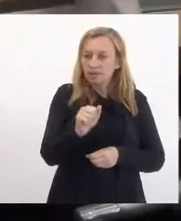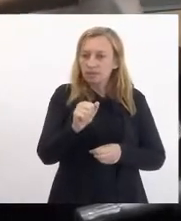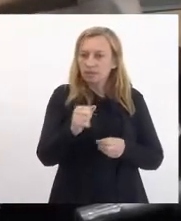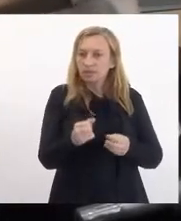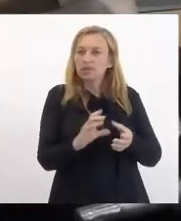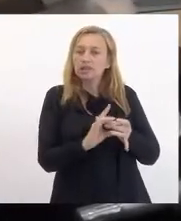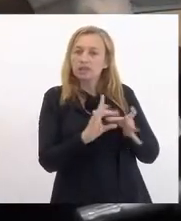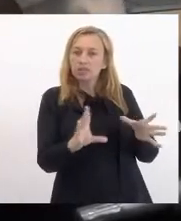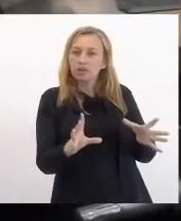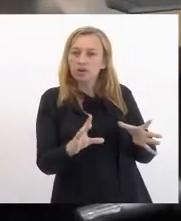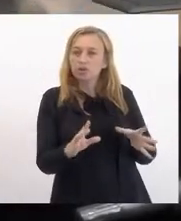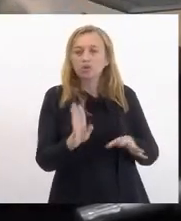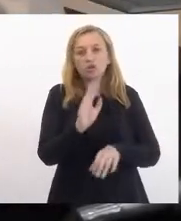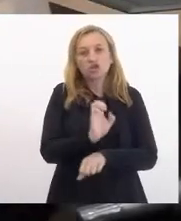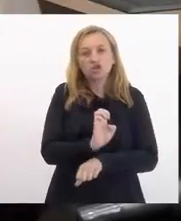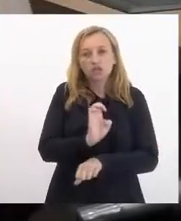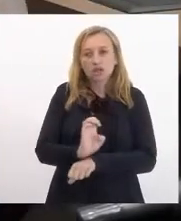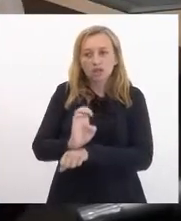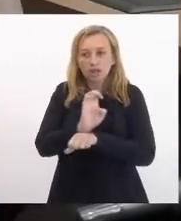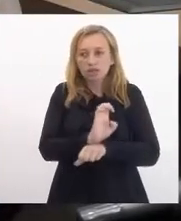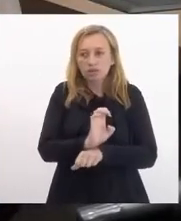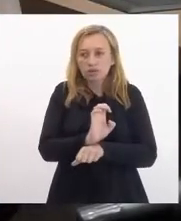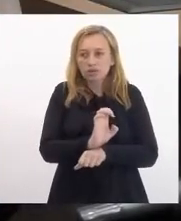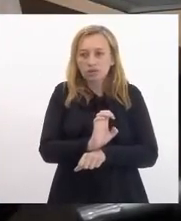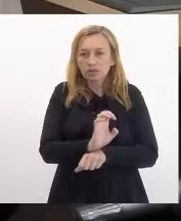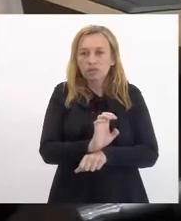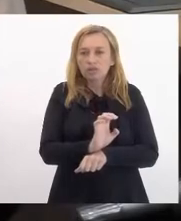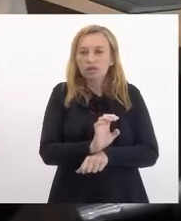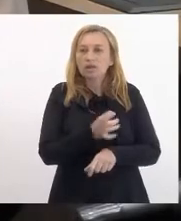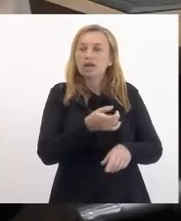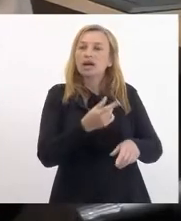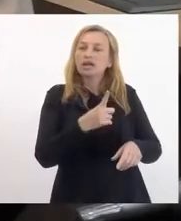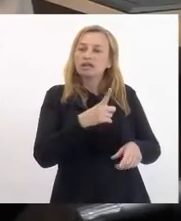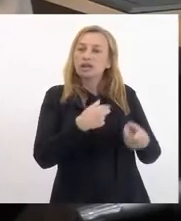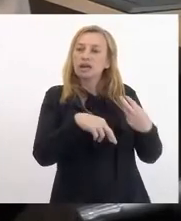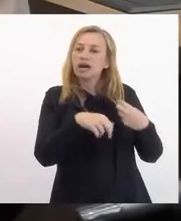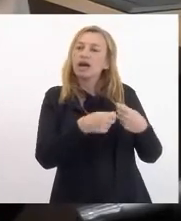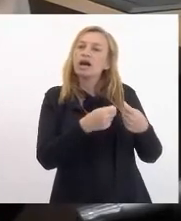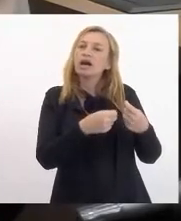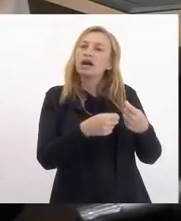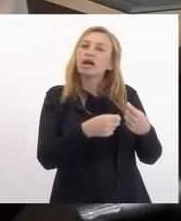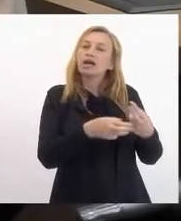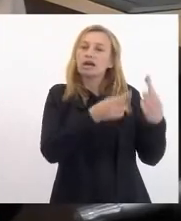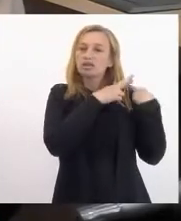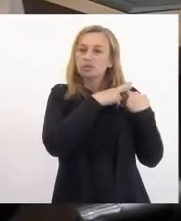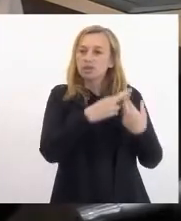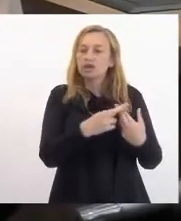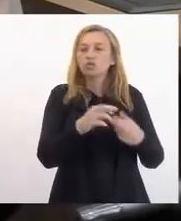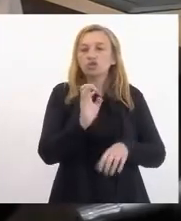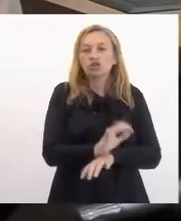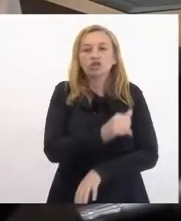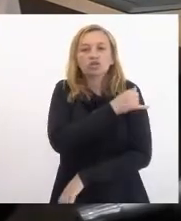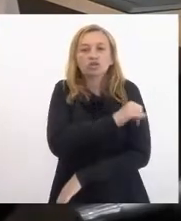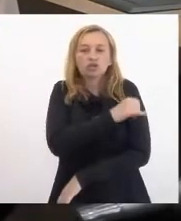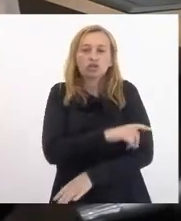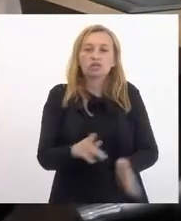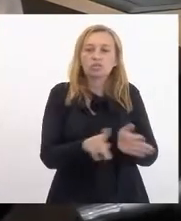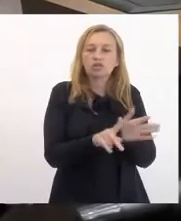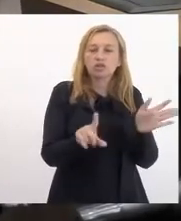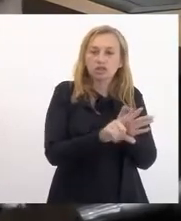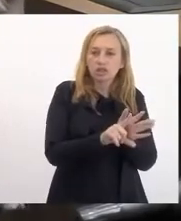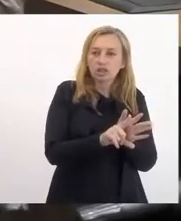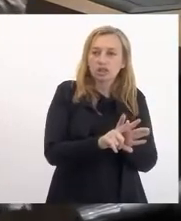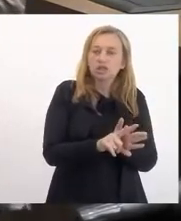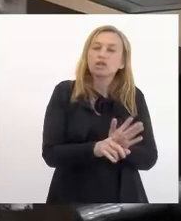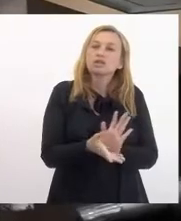estados passarem a gerir essa questão. Então, o Estado do Rio de Janeiro, através desse projeto de lei à época, que